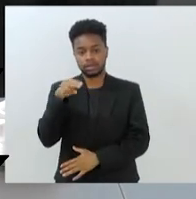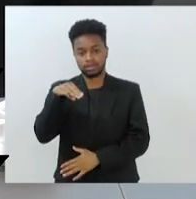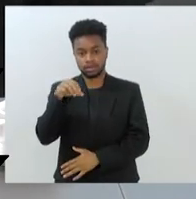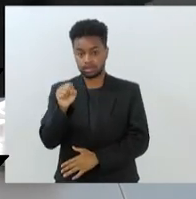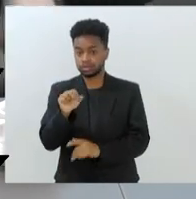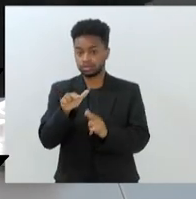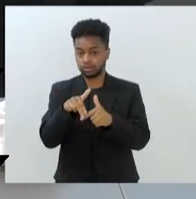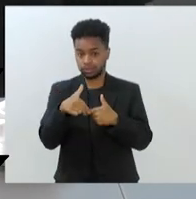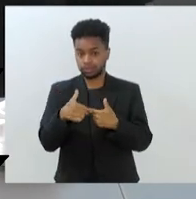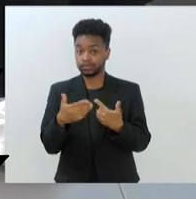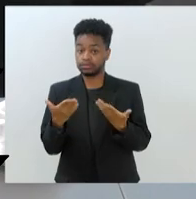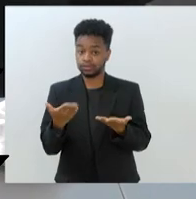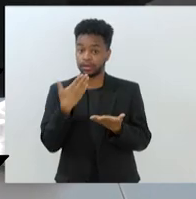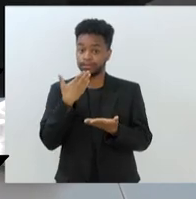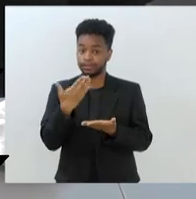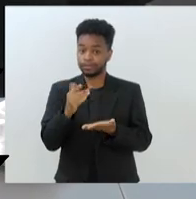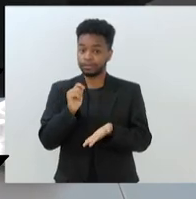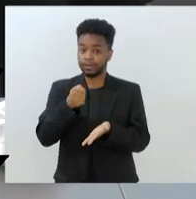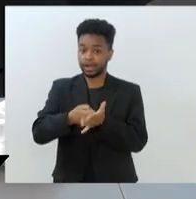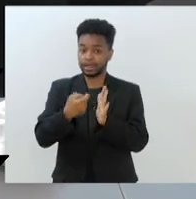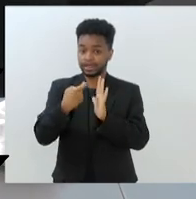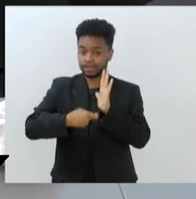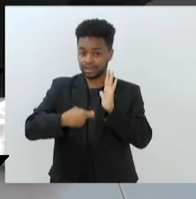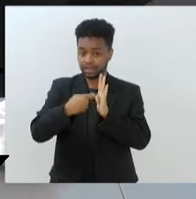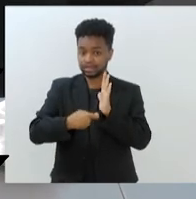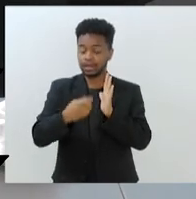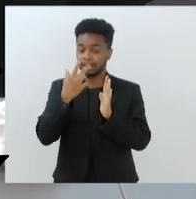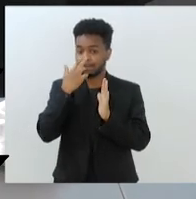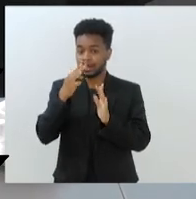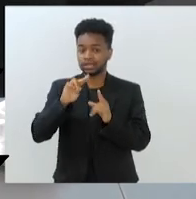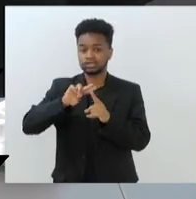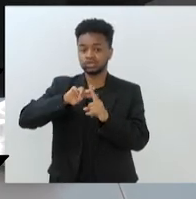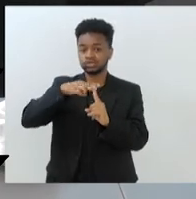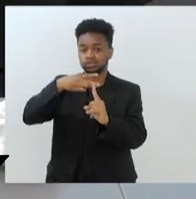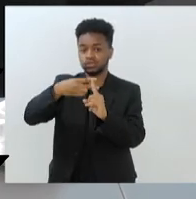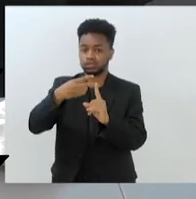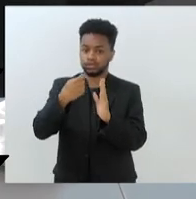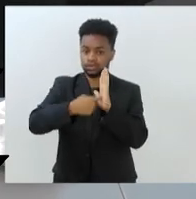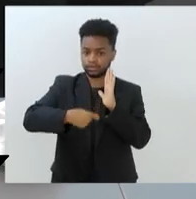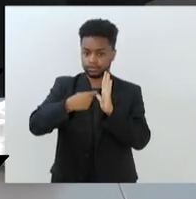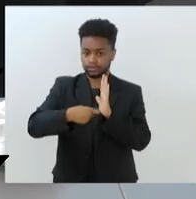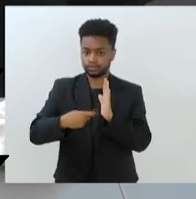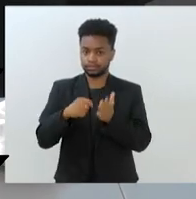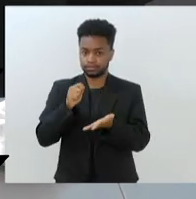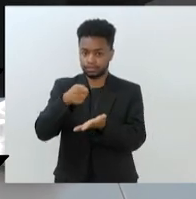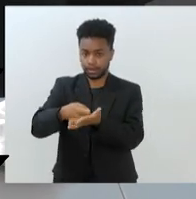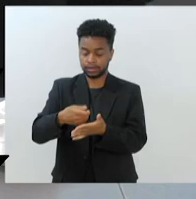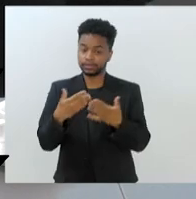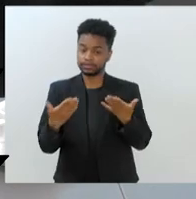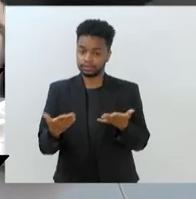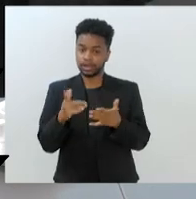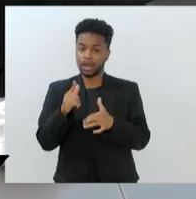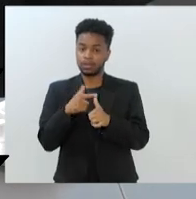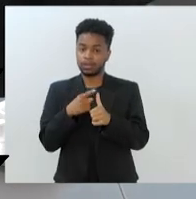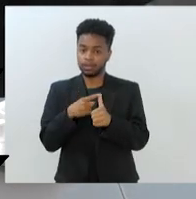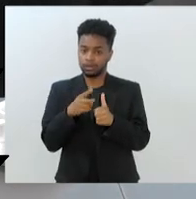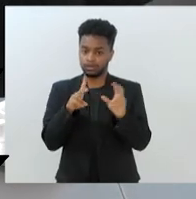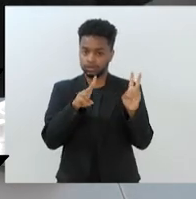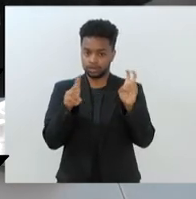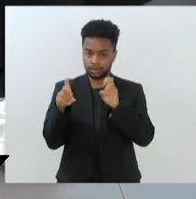isso. E cobrar uma taxa seria uma bitributação. Bom, então essa é a primeira